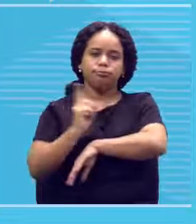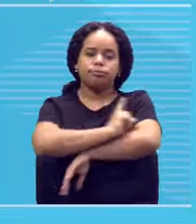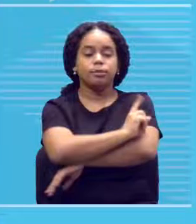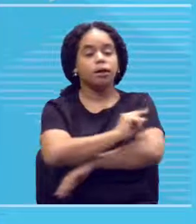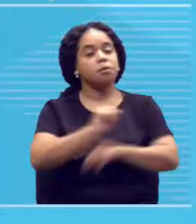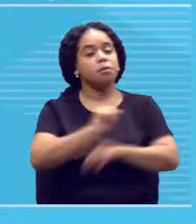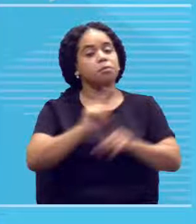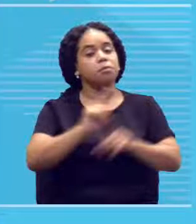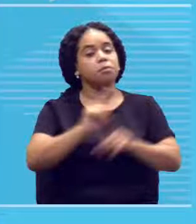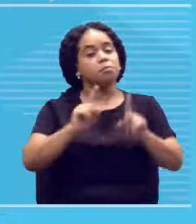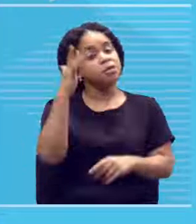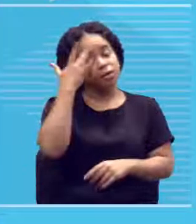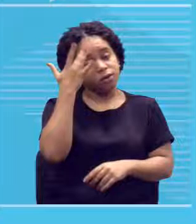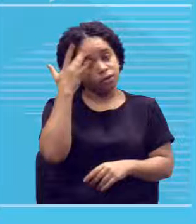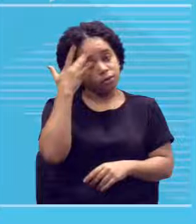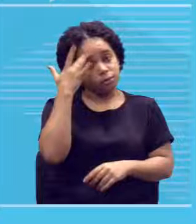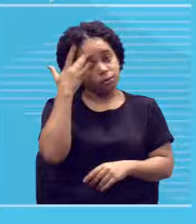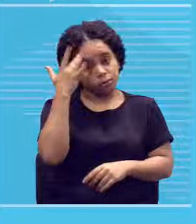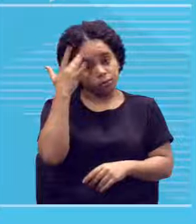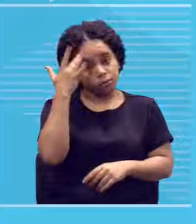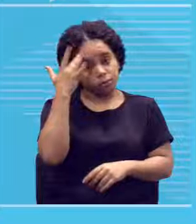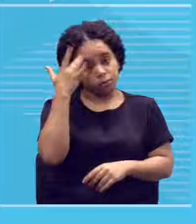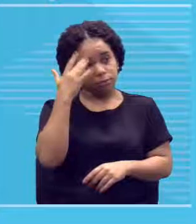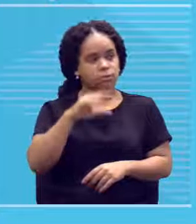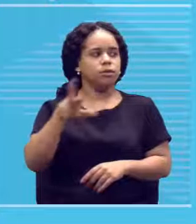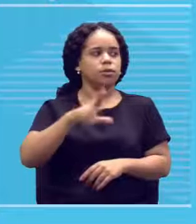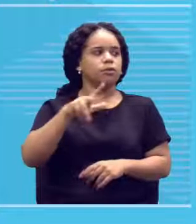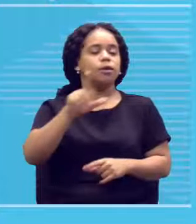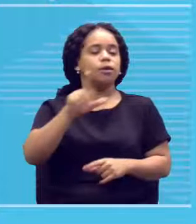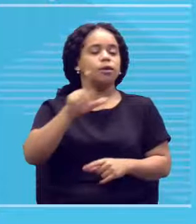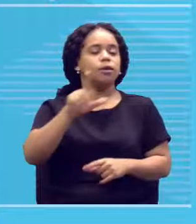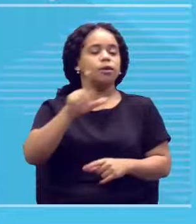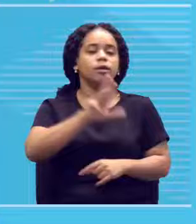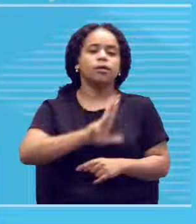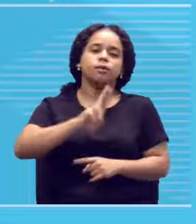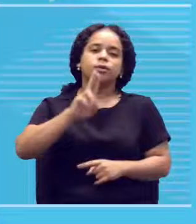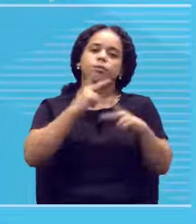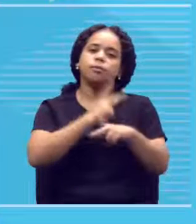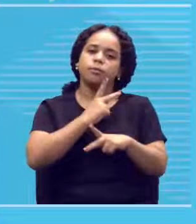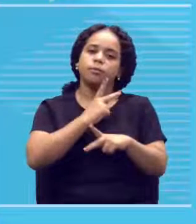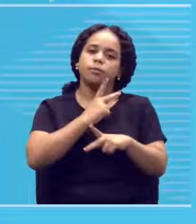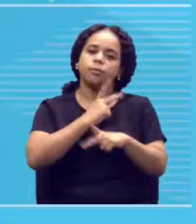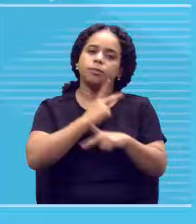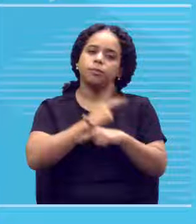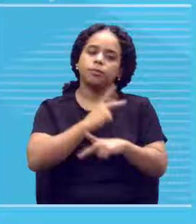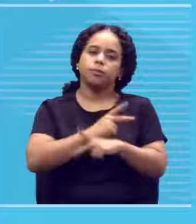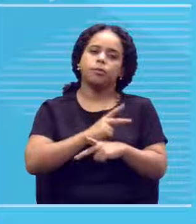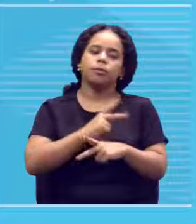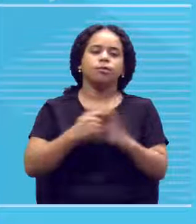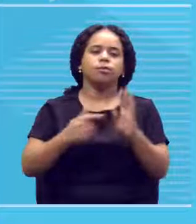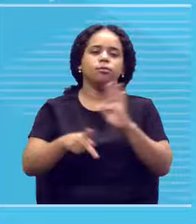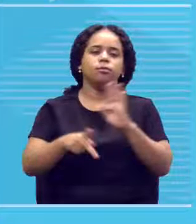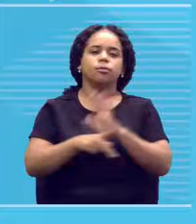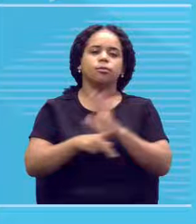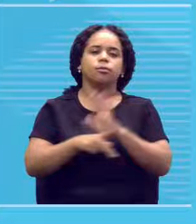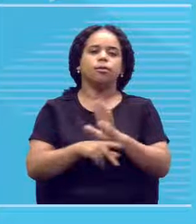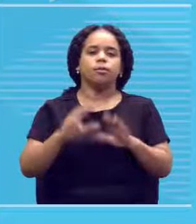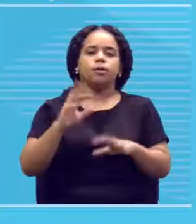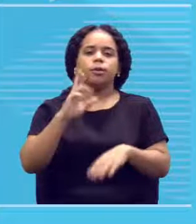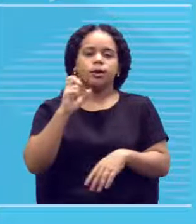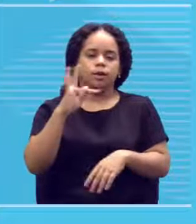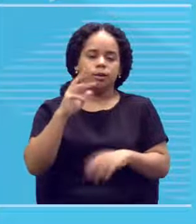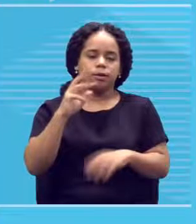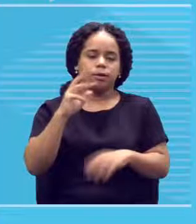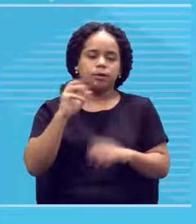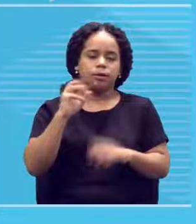chique você é elegante nunca vai usar um pronome pessoal do caso reto nesse caso aí para completar o dela Olá tudo